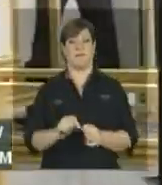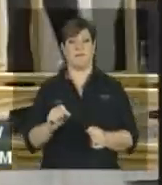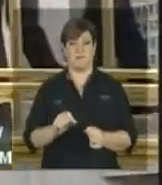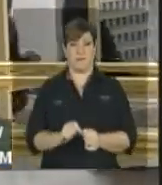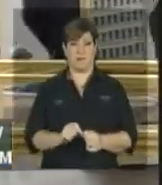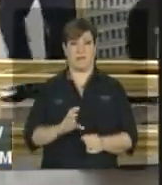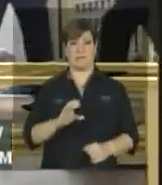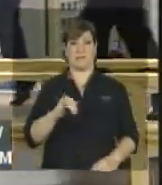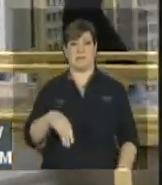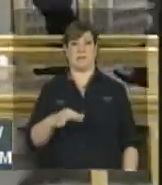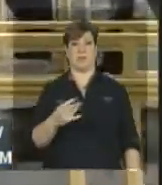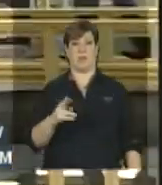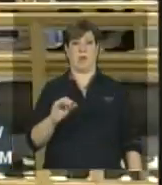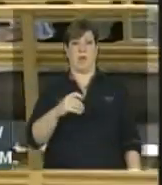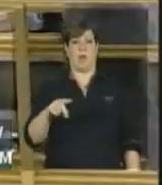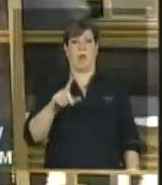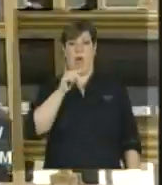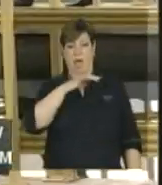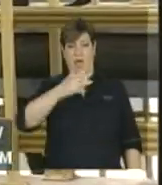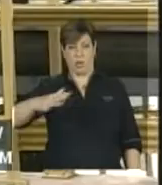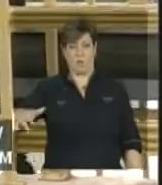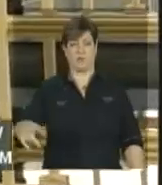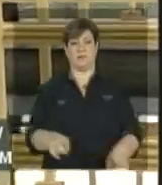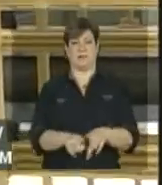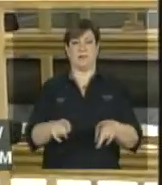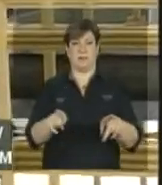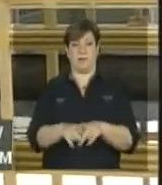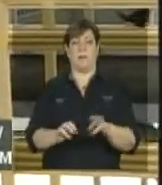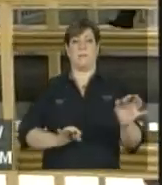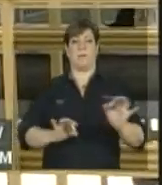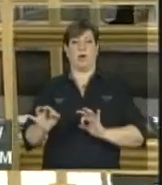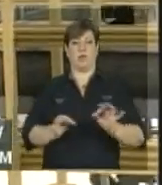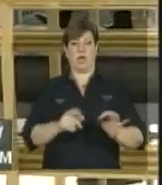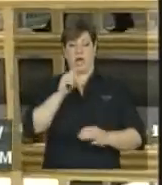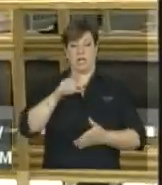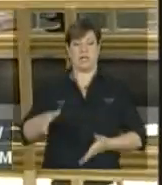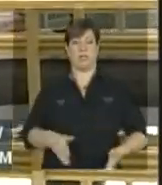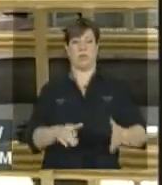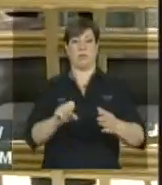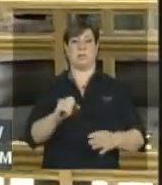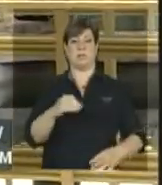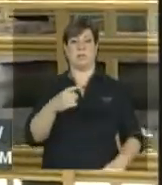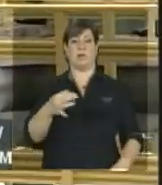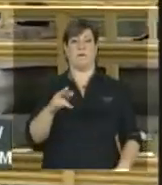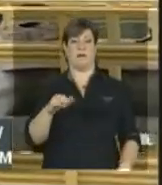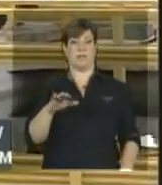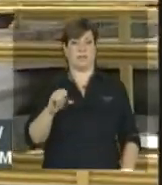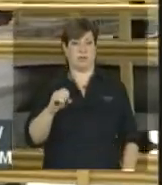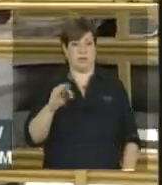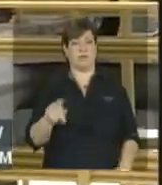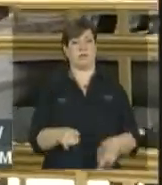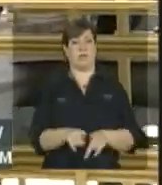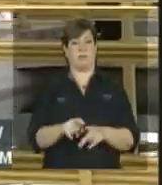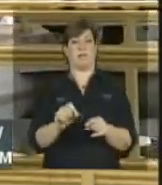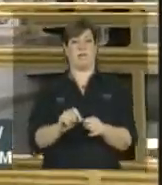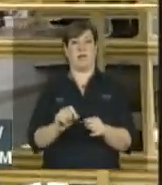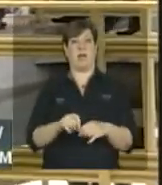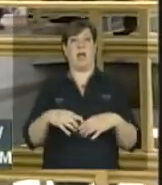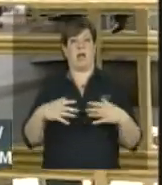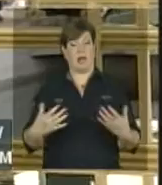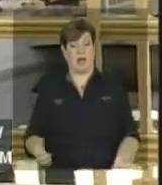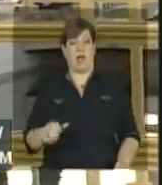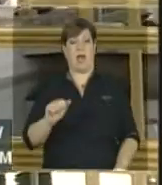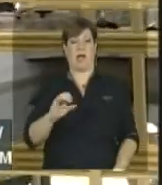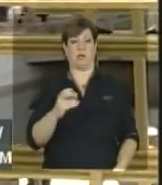das Águas e a concretização do projeto de integração do Rio São Francisco. Daí, então, os grandes